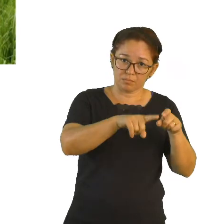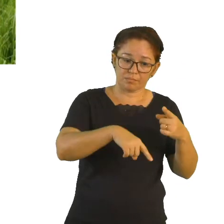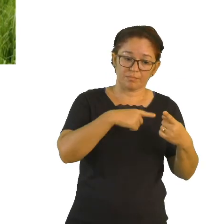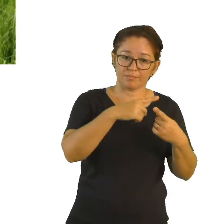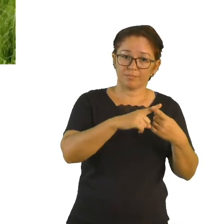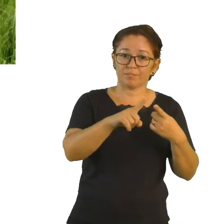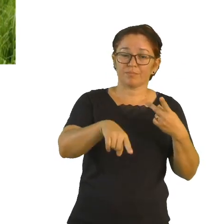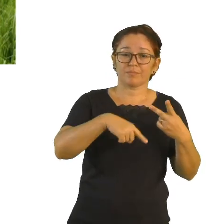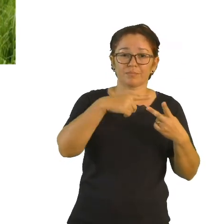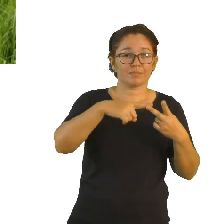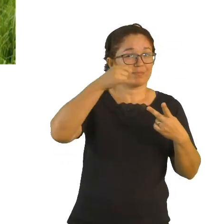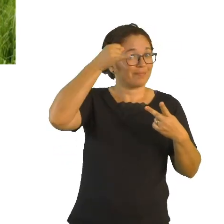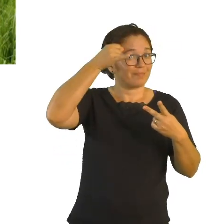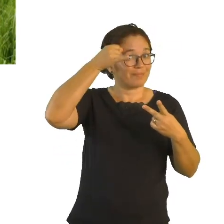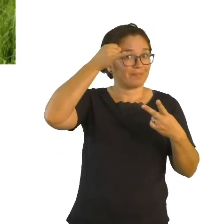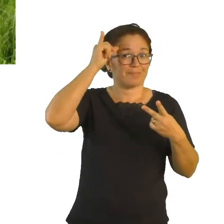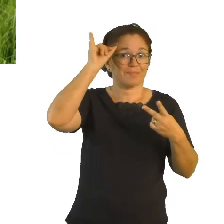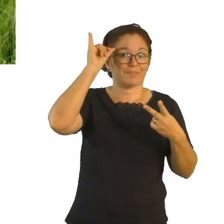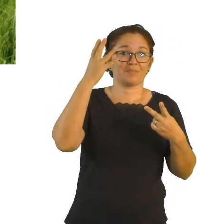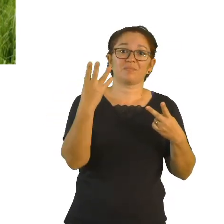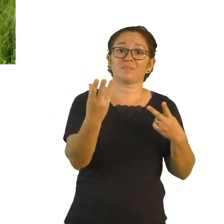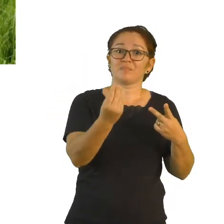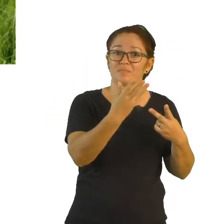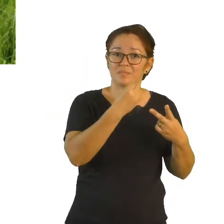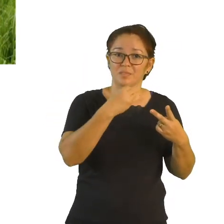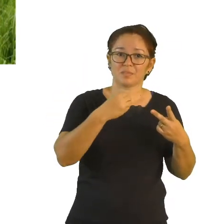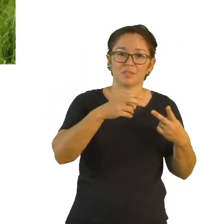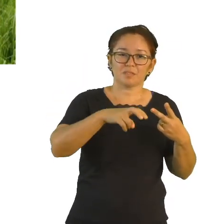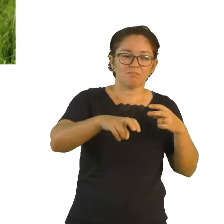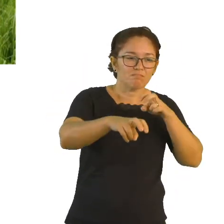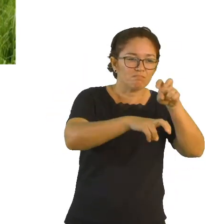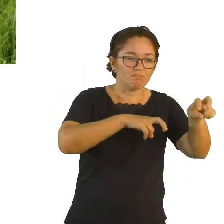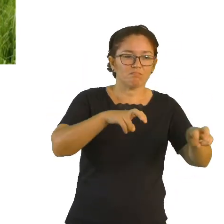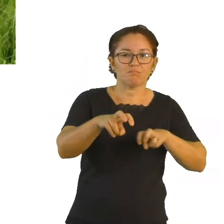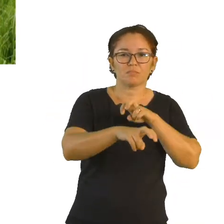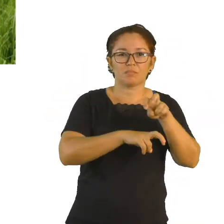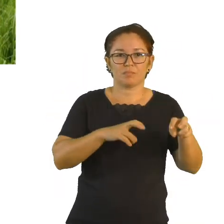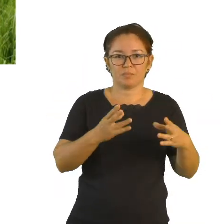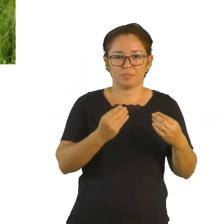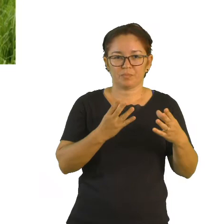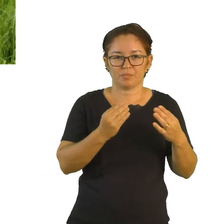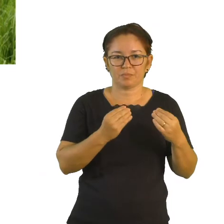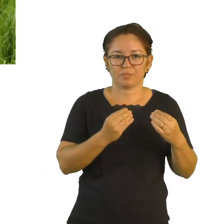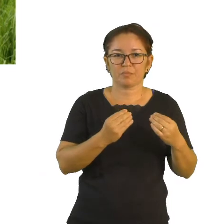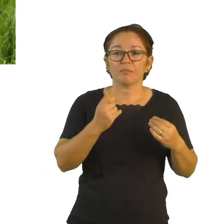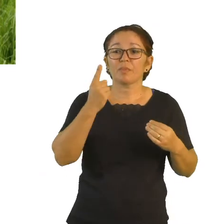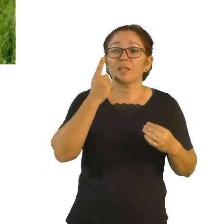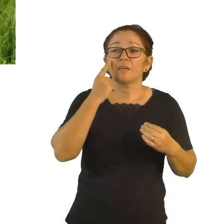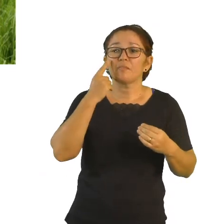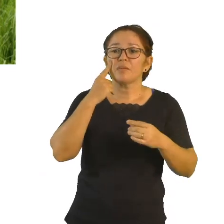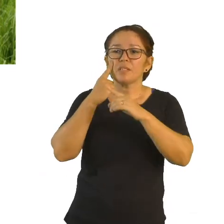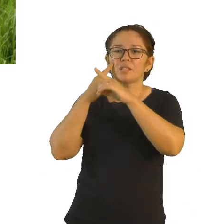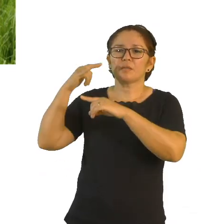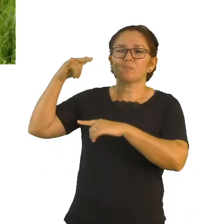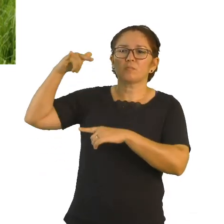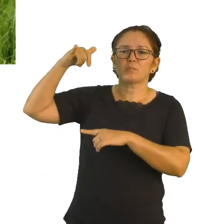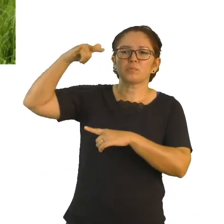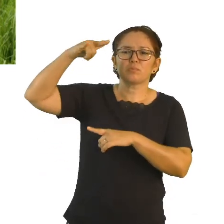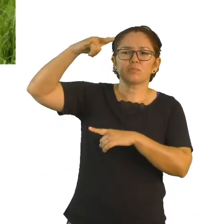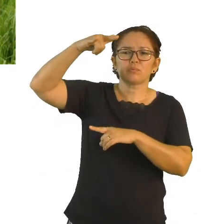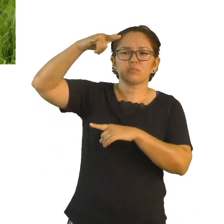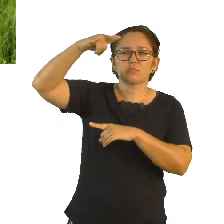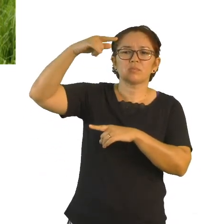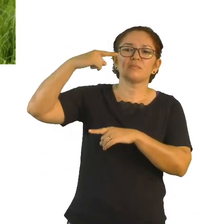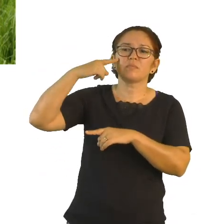O que este avião está fazendo? O que ele está despejando na plantação? Na primeira